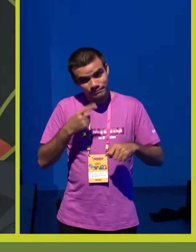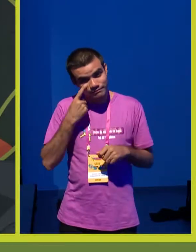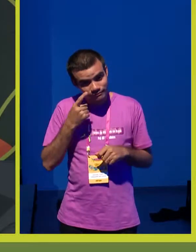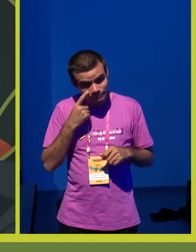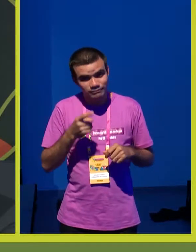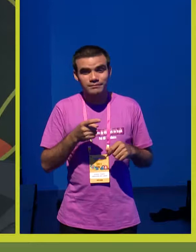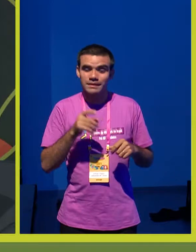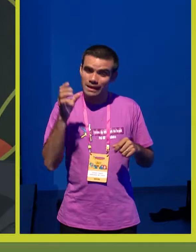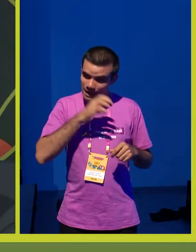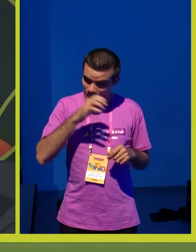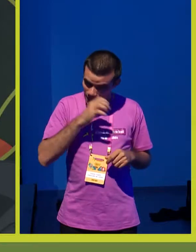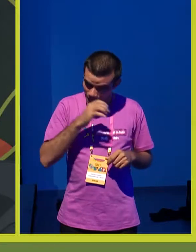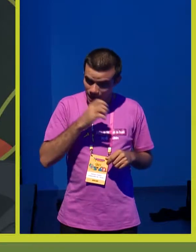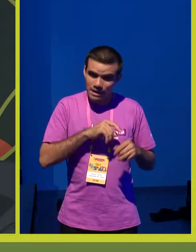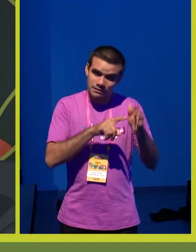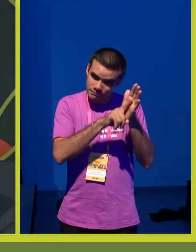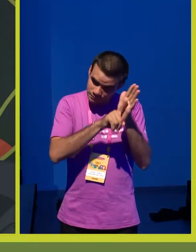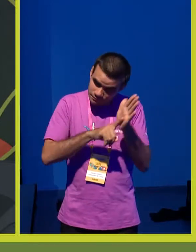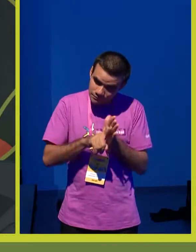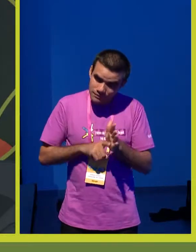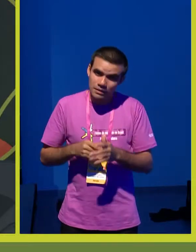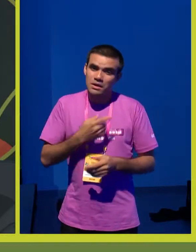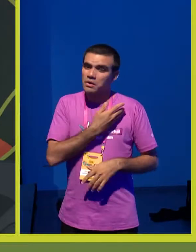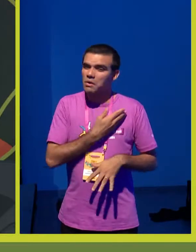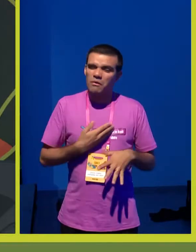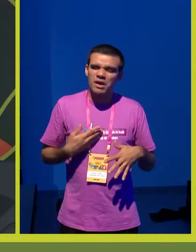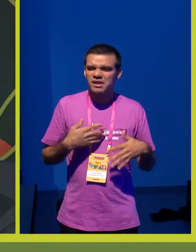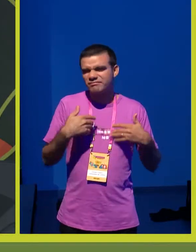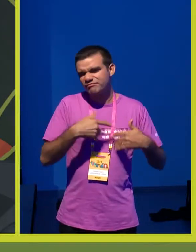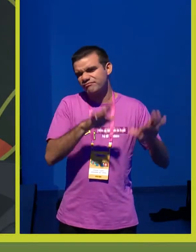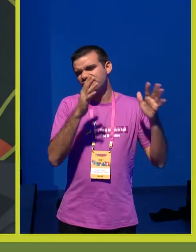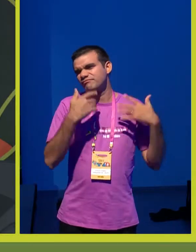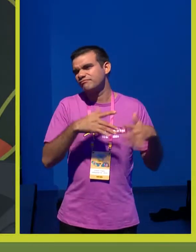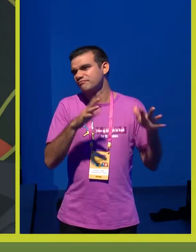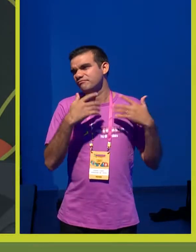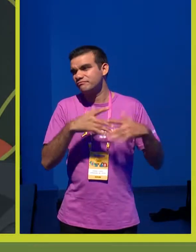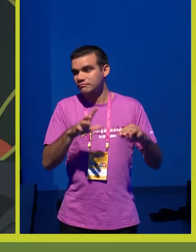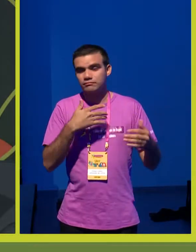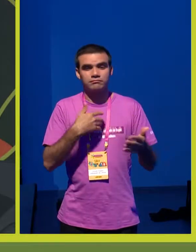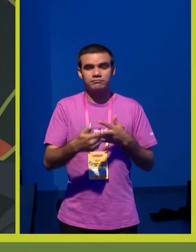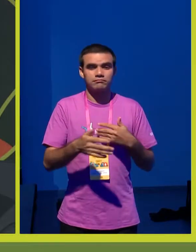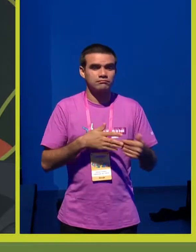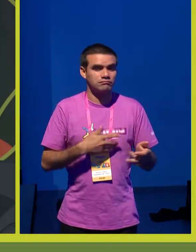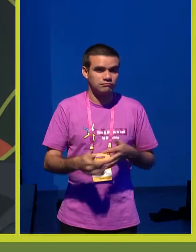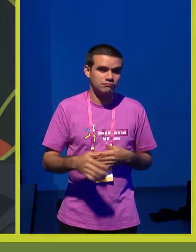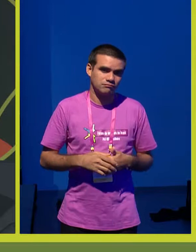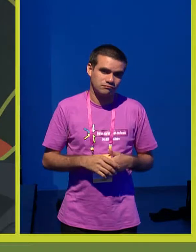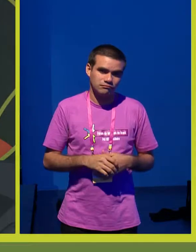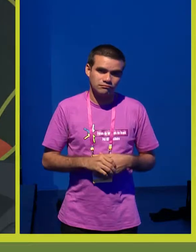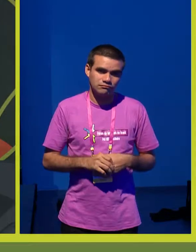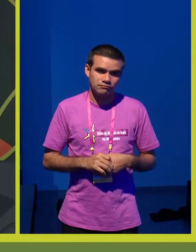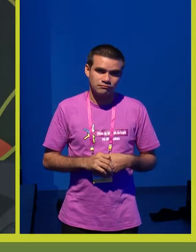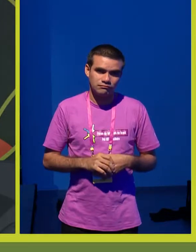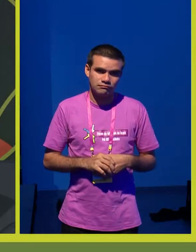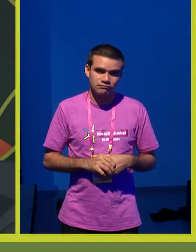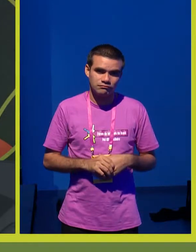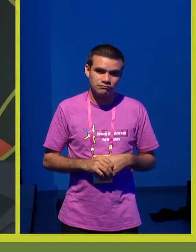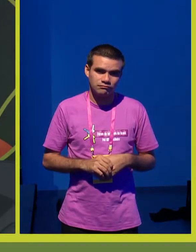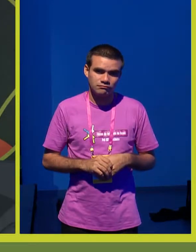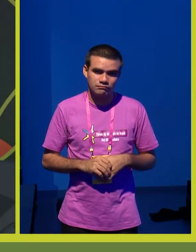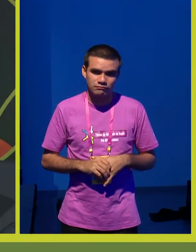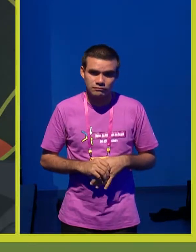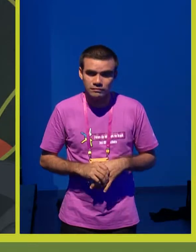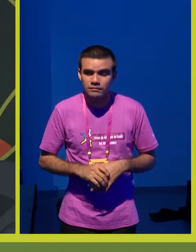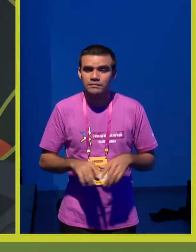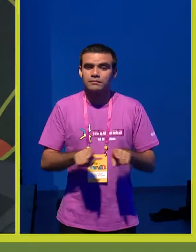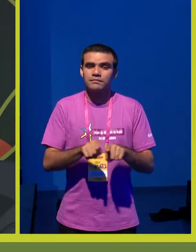resolver o mais breve possível que os governos não fazem questão nenhuma de abrir para isso e a privacidade